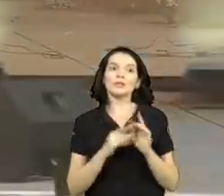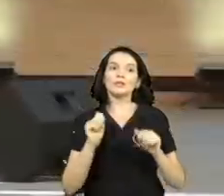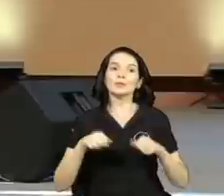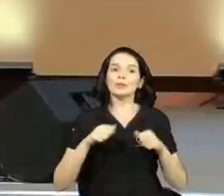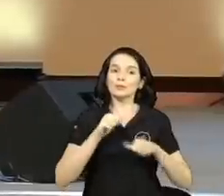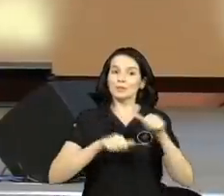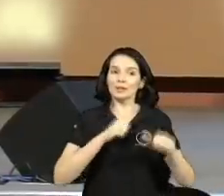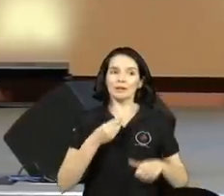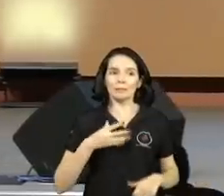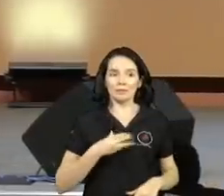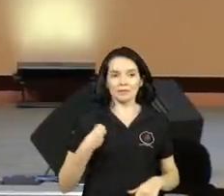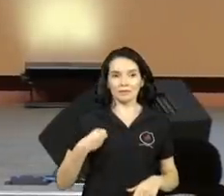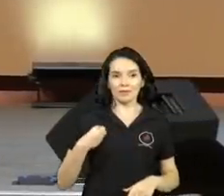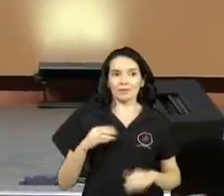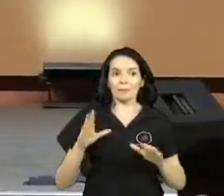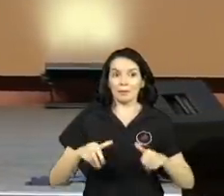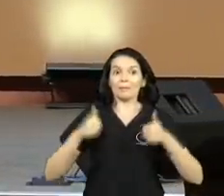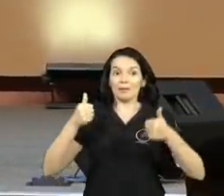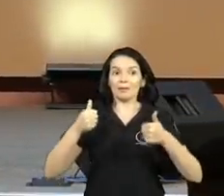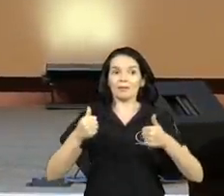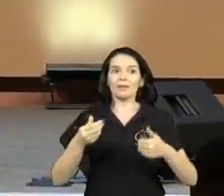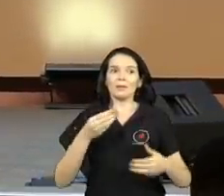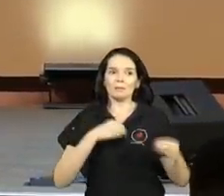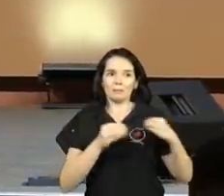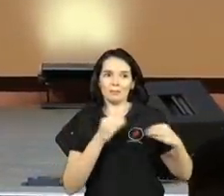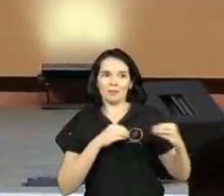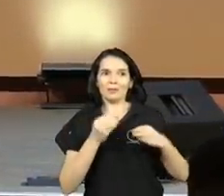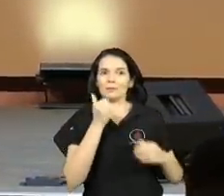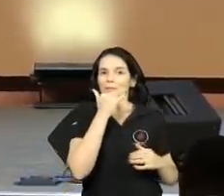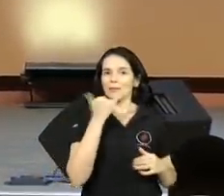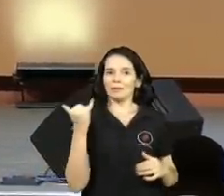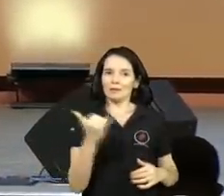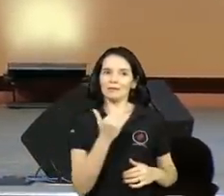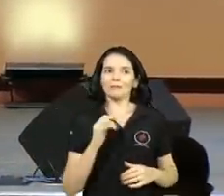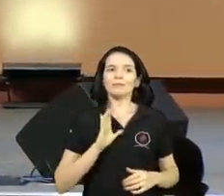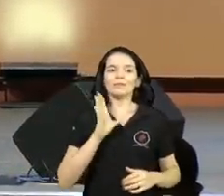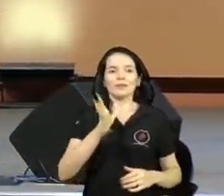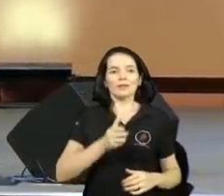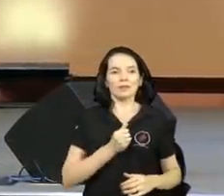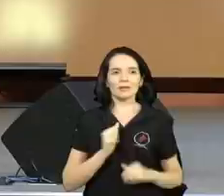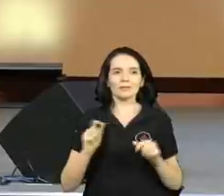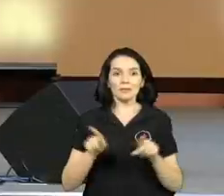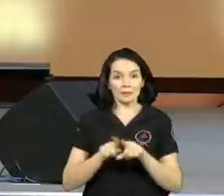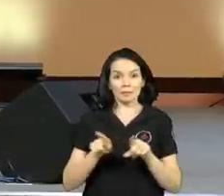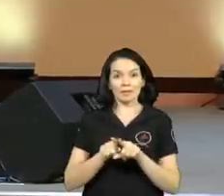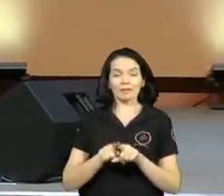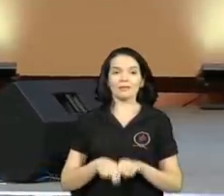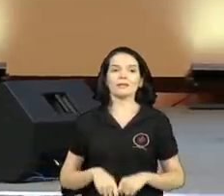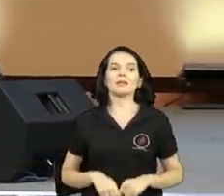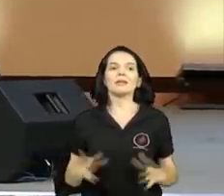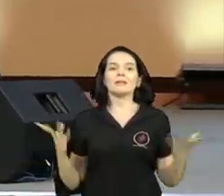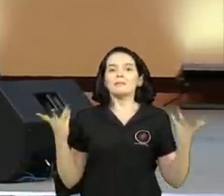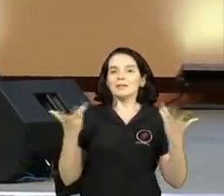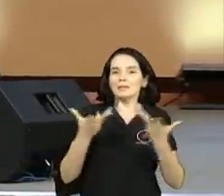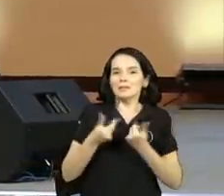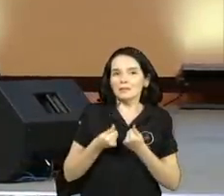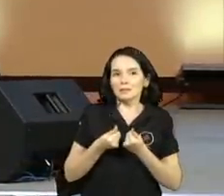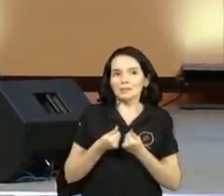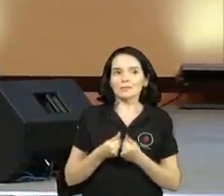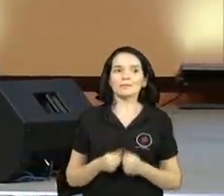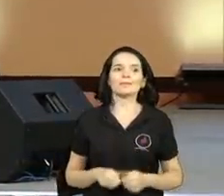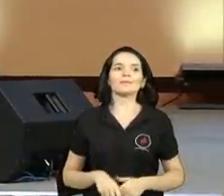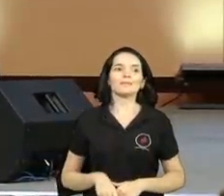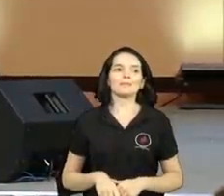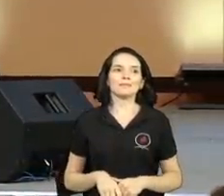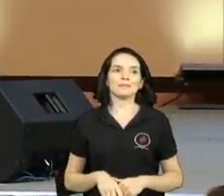para melhor. Pode perdoar meus pecados e pode me salvar. Essa é a mais espetacular de todas as